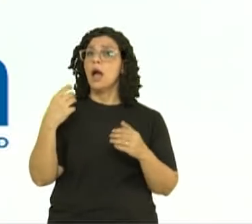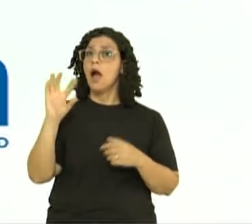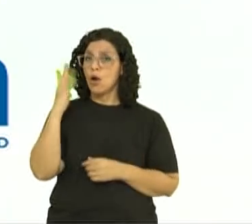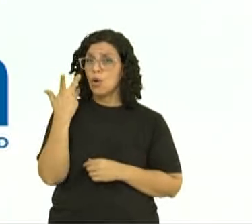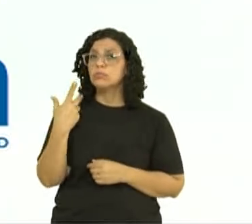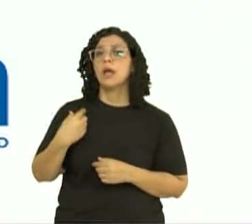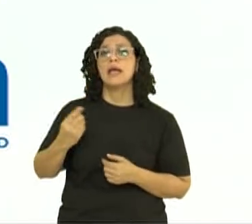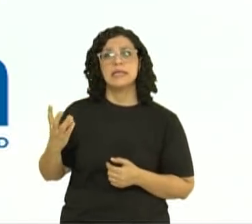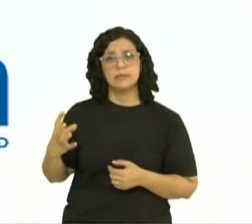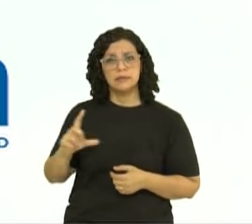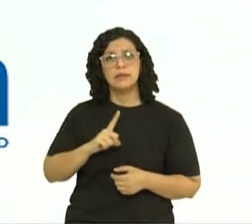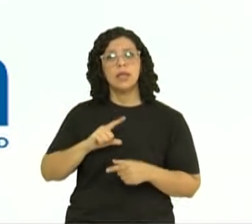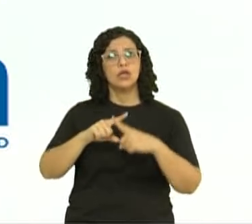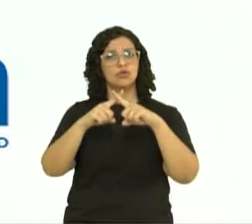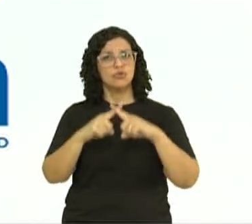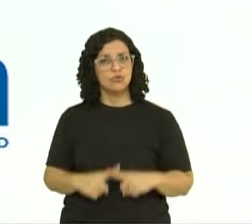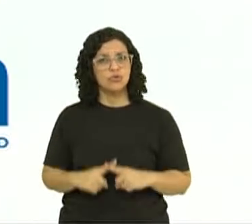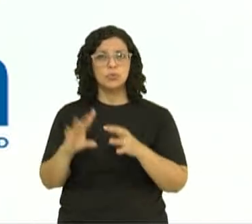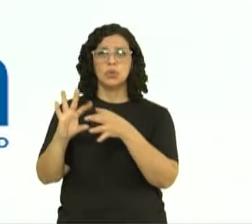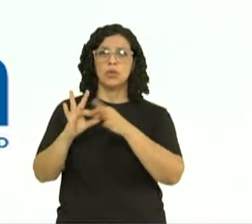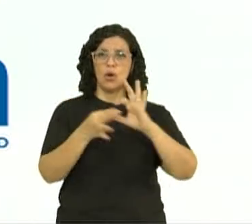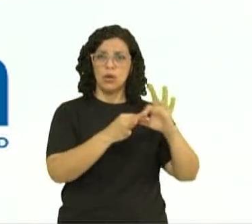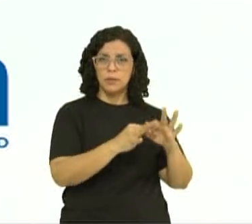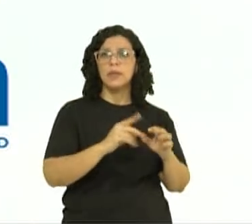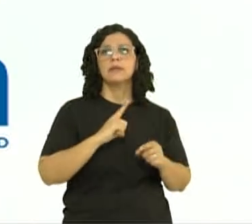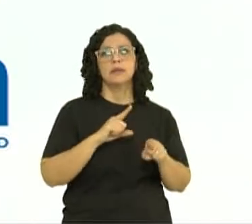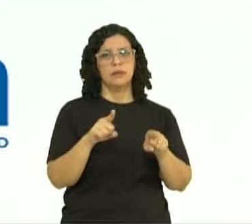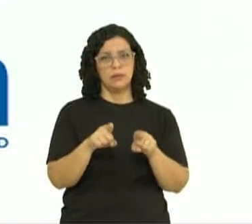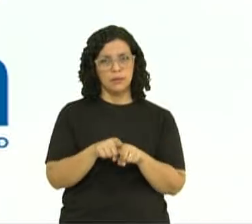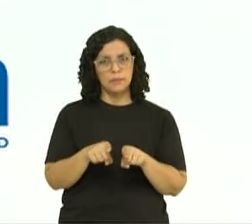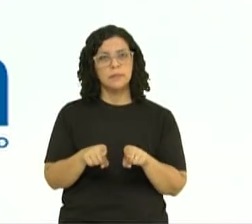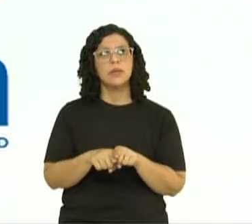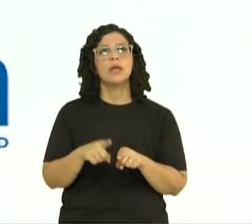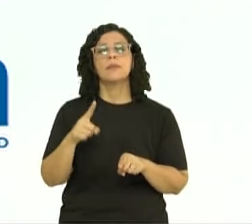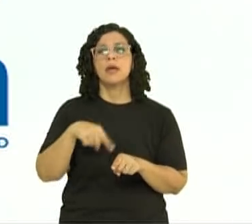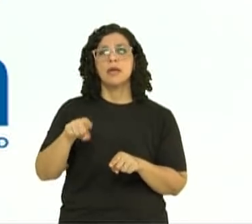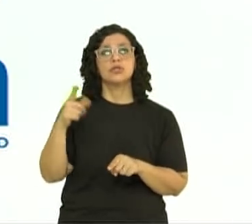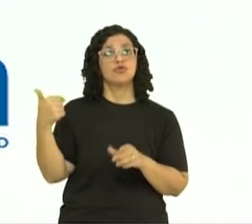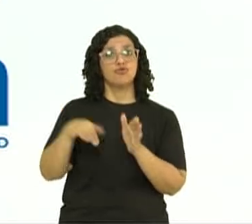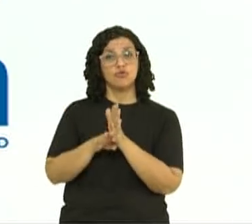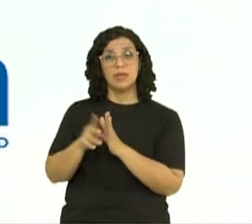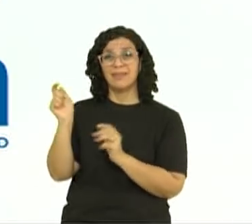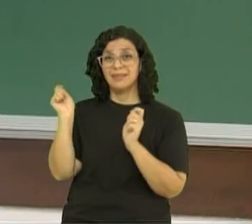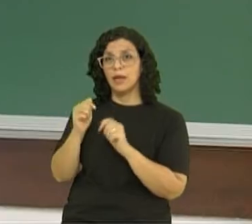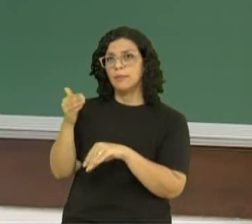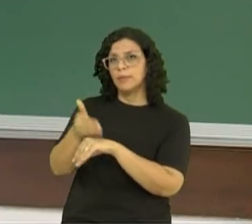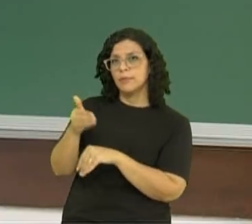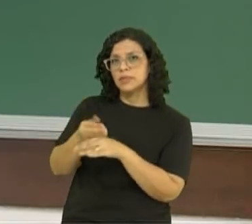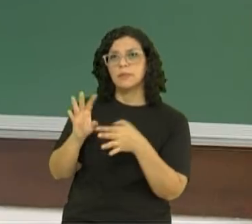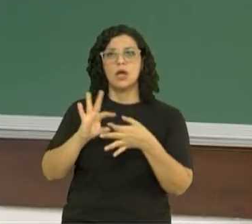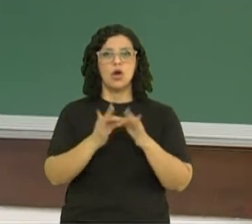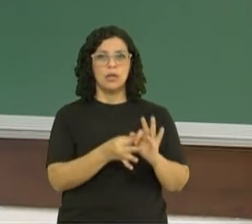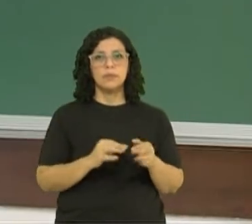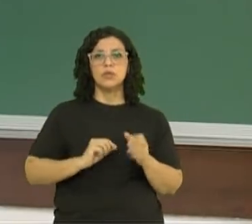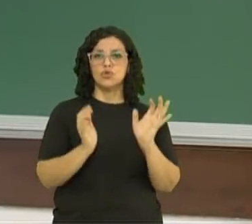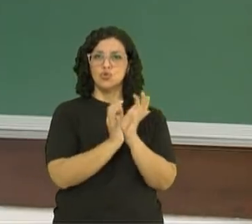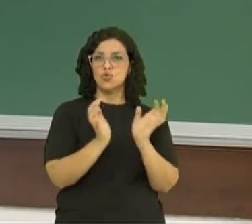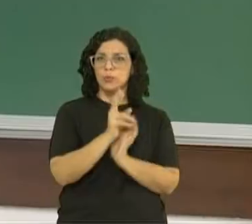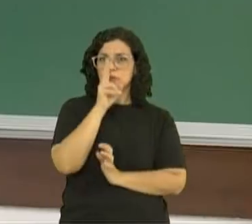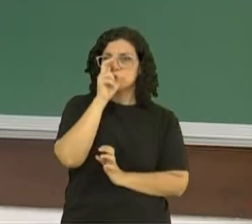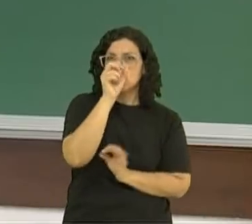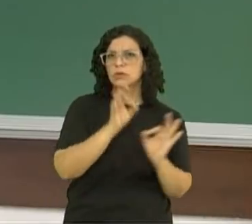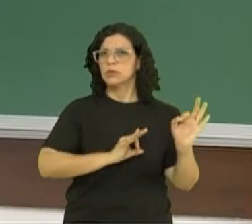presentes dentro das Olimpíadas, né? Então, são modalidades que estão dentro das Olimpíadas. Para que essas modalidades cheguem dentro das Olimpíadas, precisa que as entidades sejam